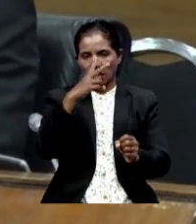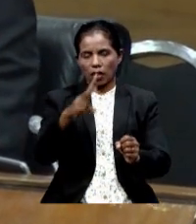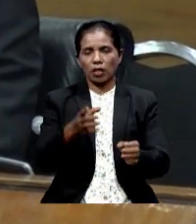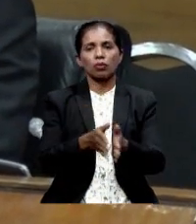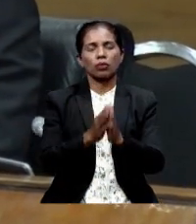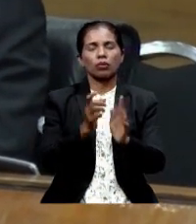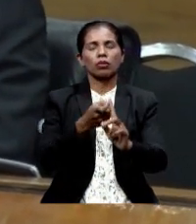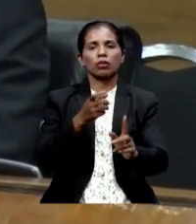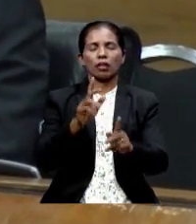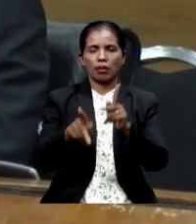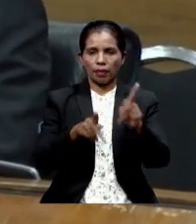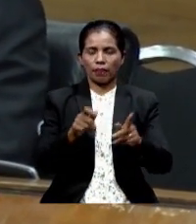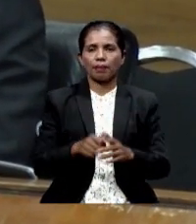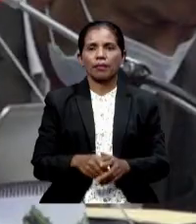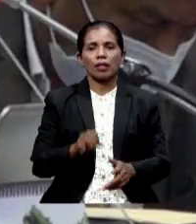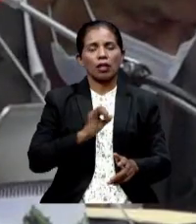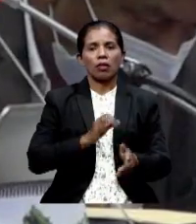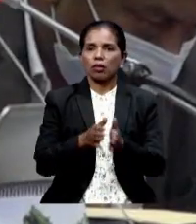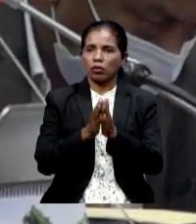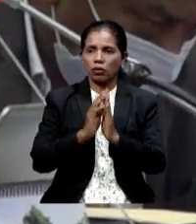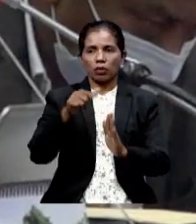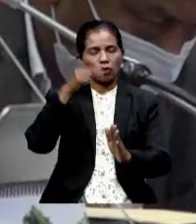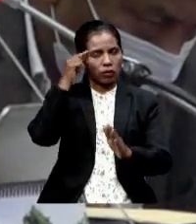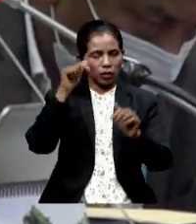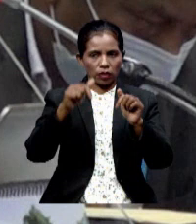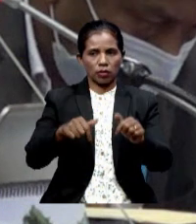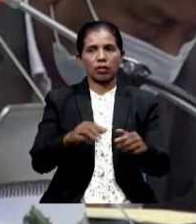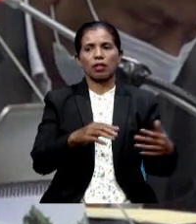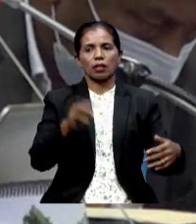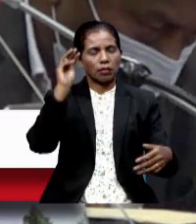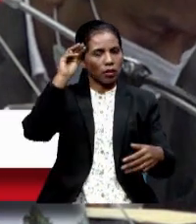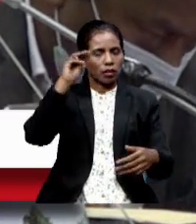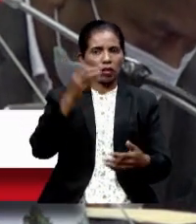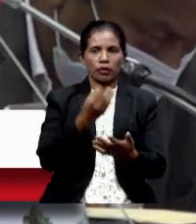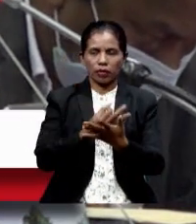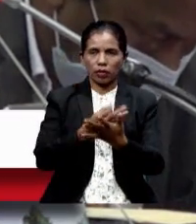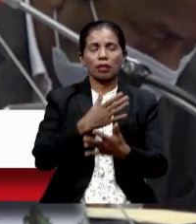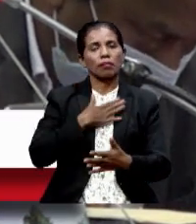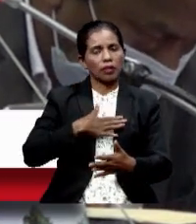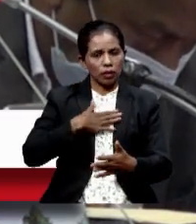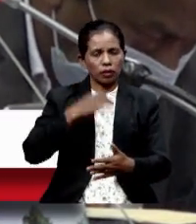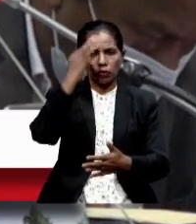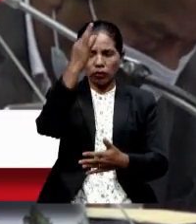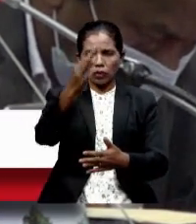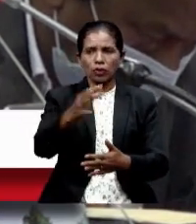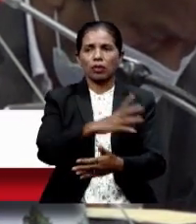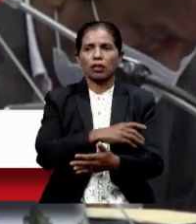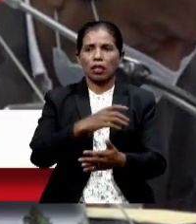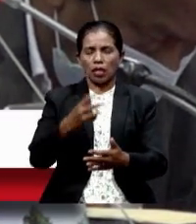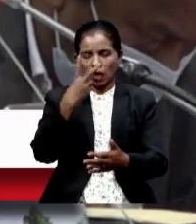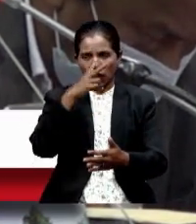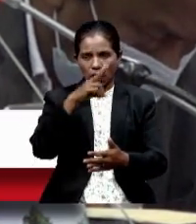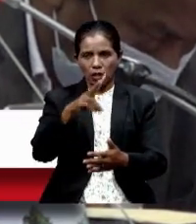povo. A Russo ba Governo da Nele e o Ministério de Finanças, ao favor da ba o encare que controla